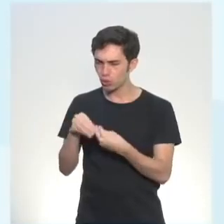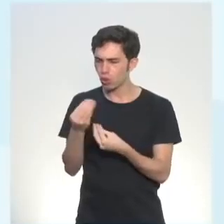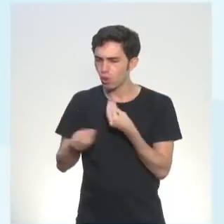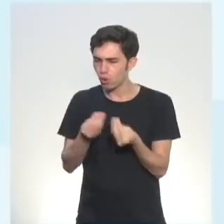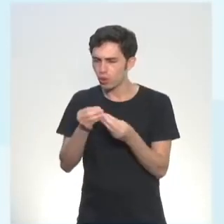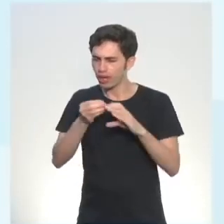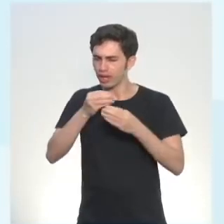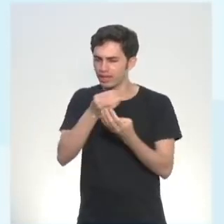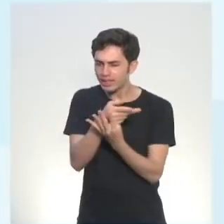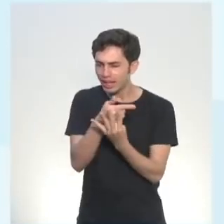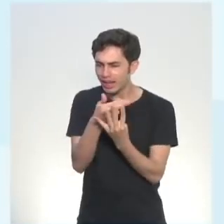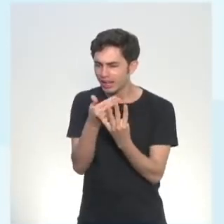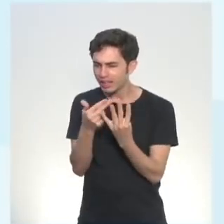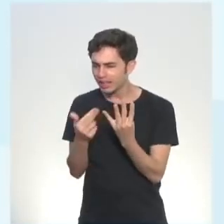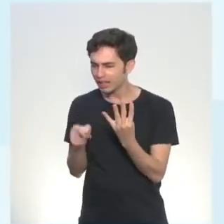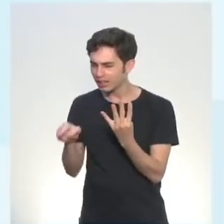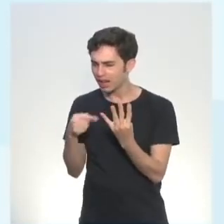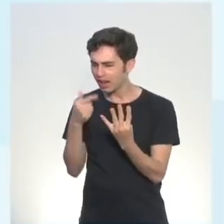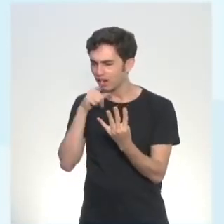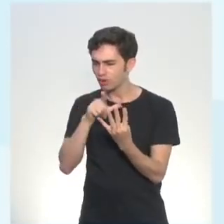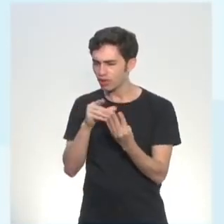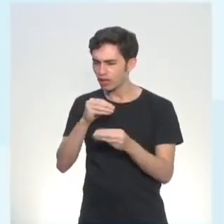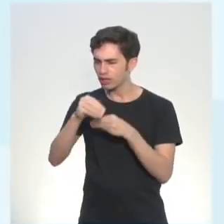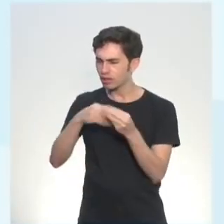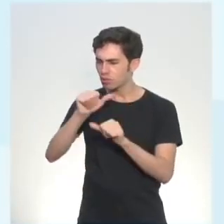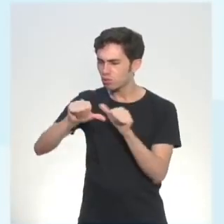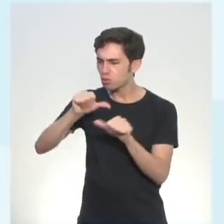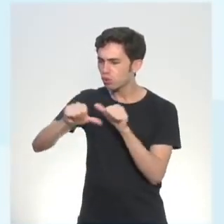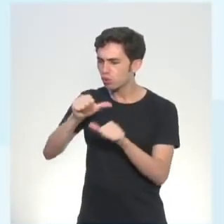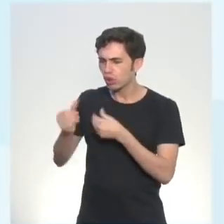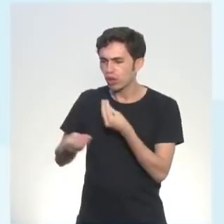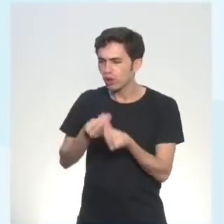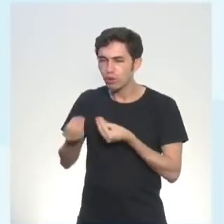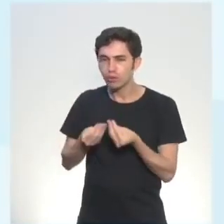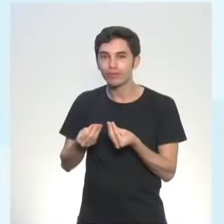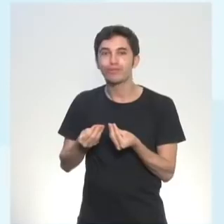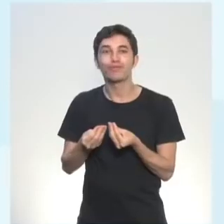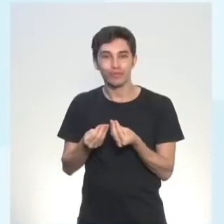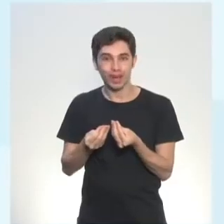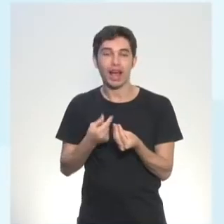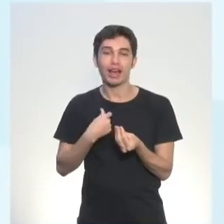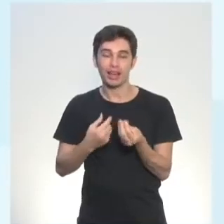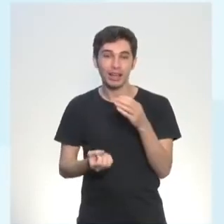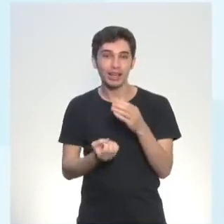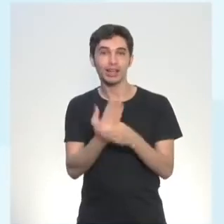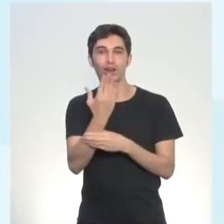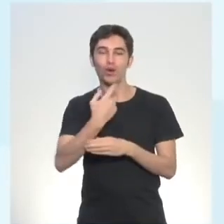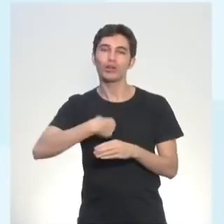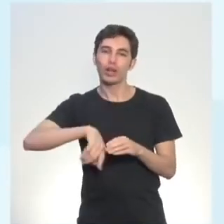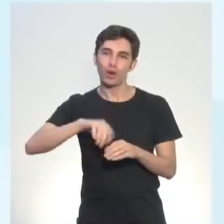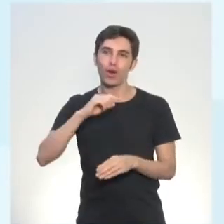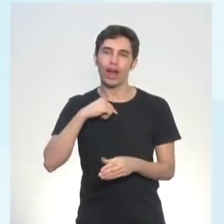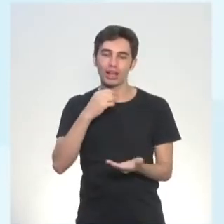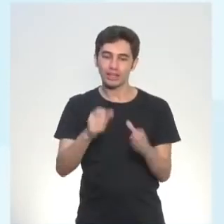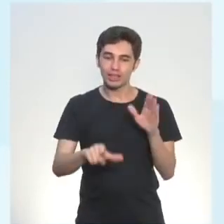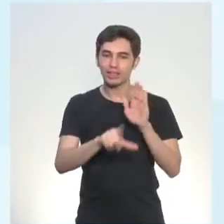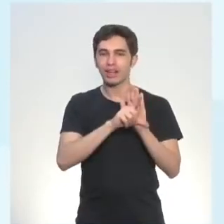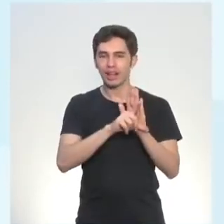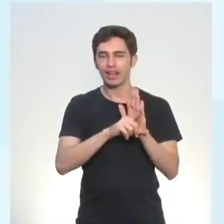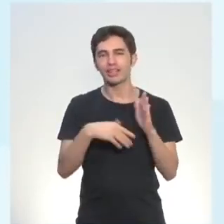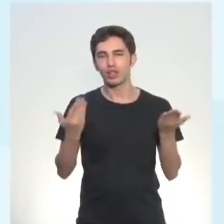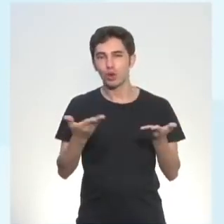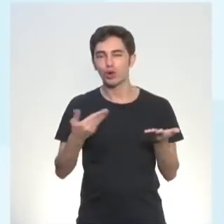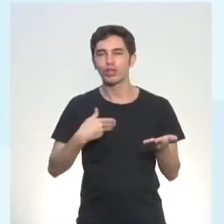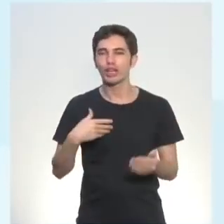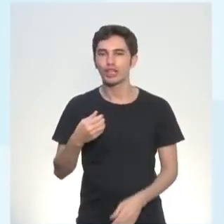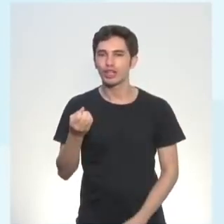os fatores importantes dessas características. E a partir daí ele conseguiu, então, formular as suas leis, que a gente chama aí